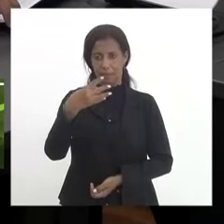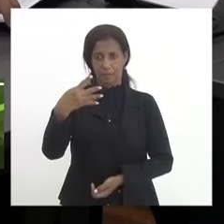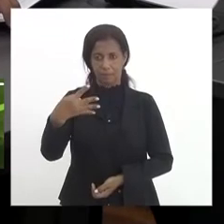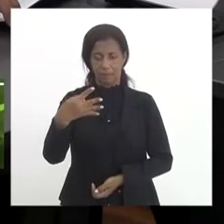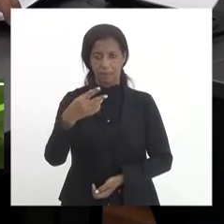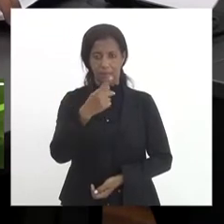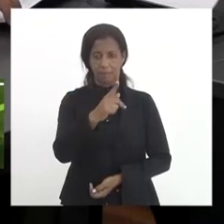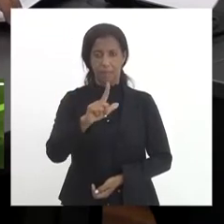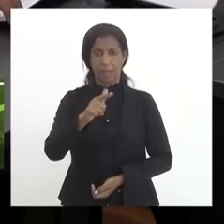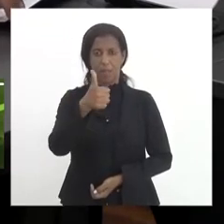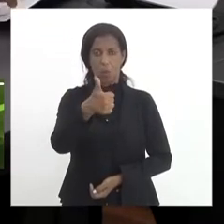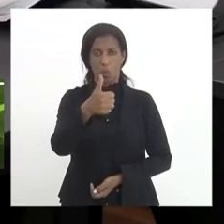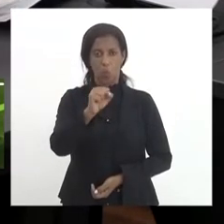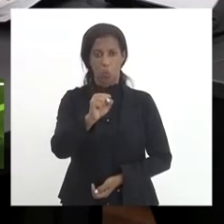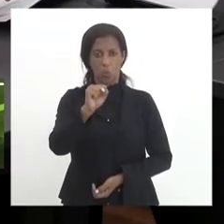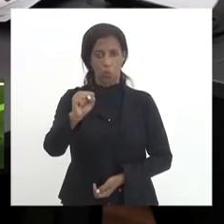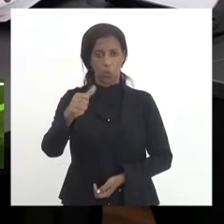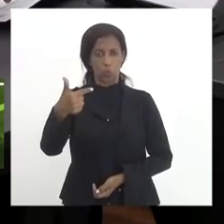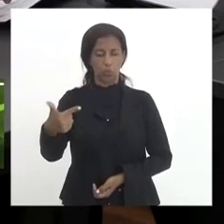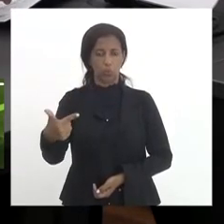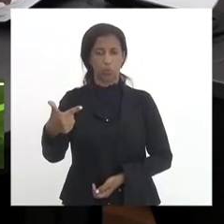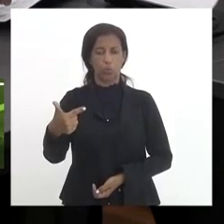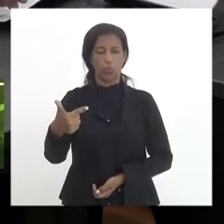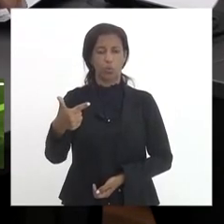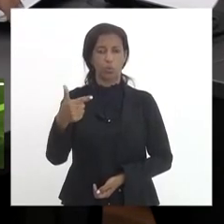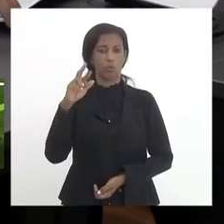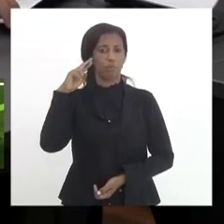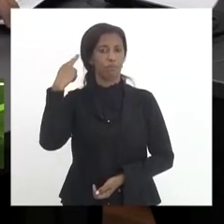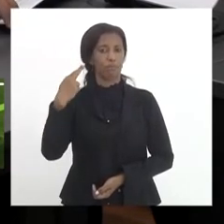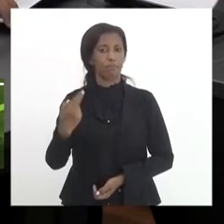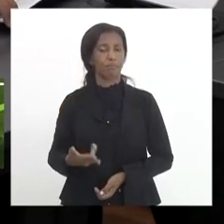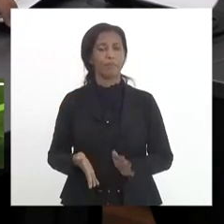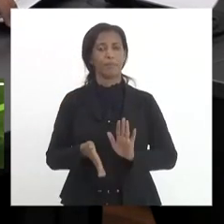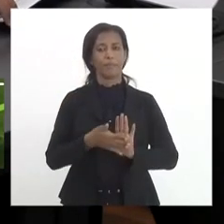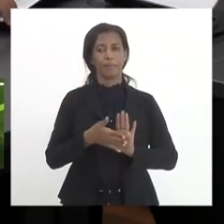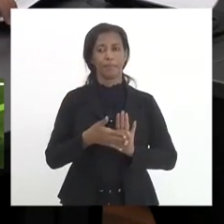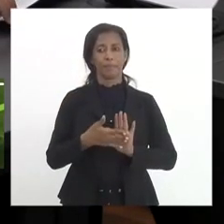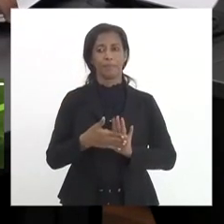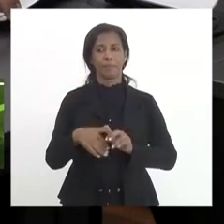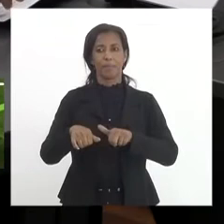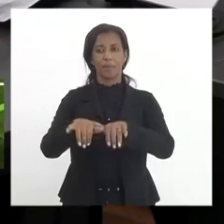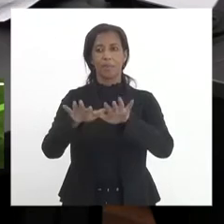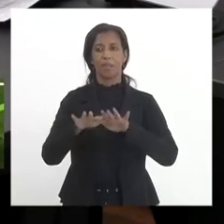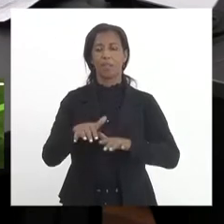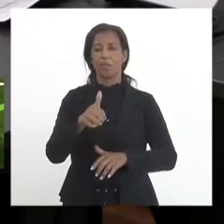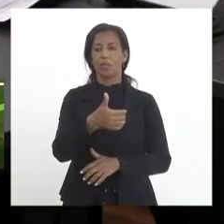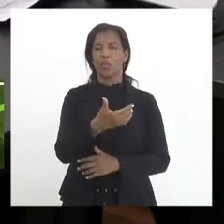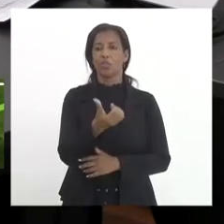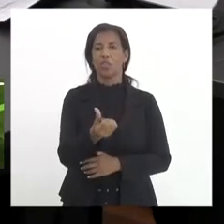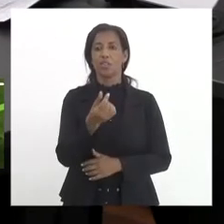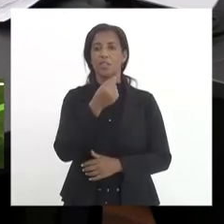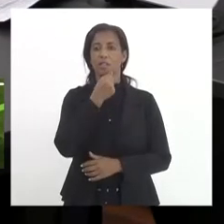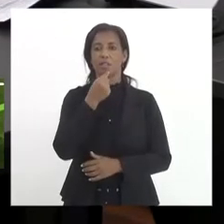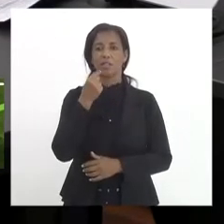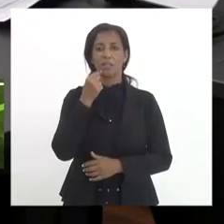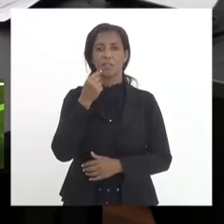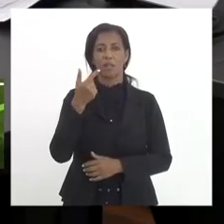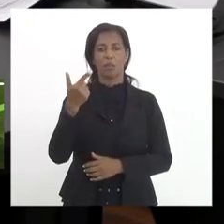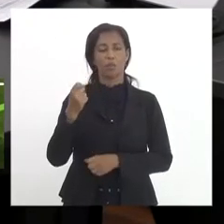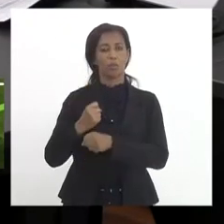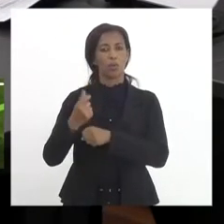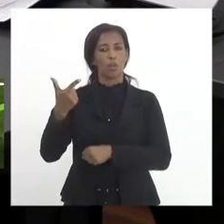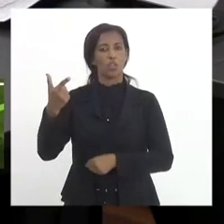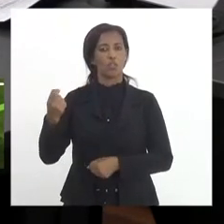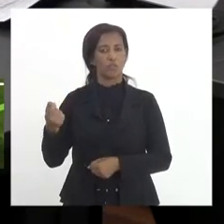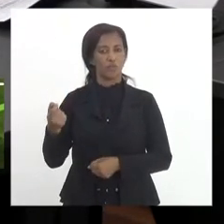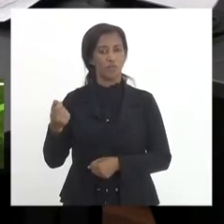Projeto de lei 1882/2020, autoria da deputada Renata Souza, parecer sugerido em plenário na sessão de 16 de setembro de 2020,